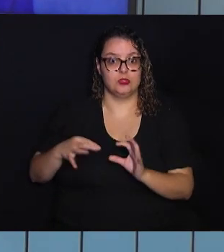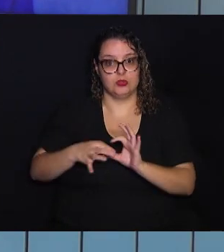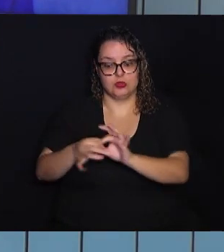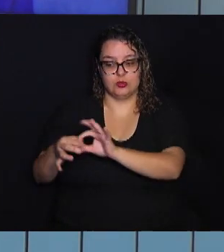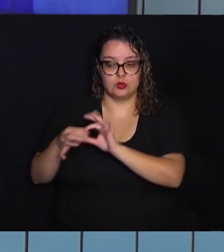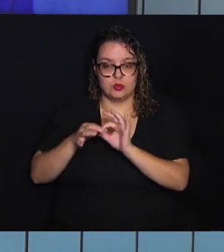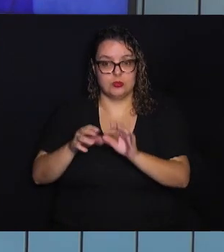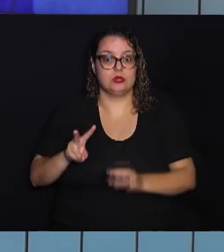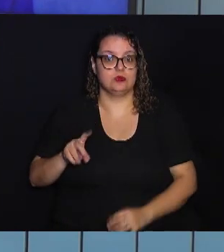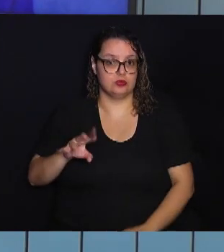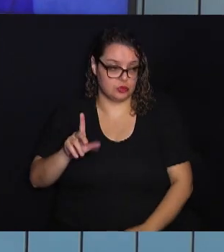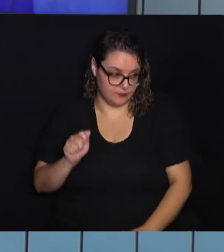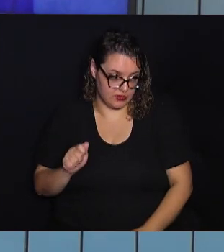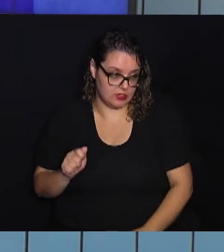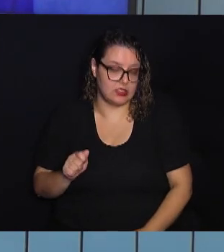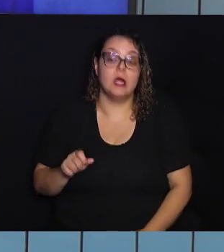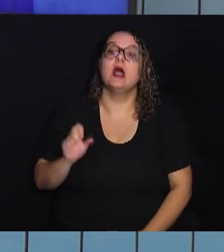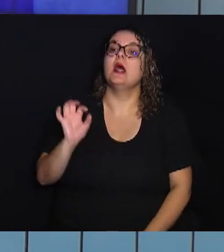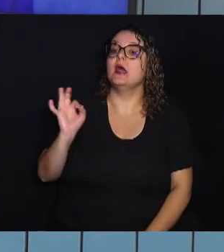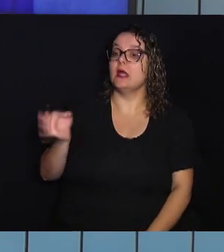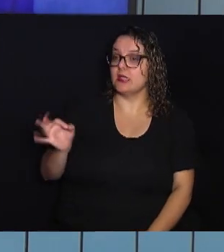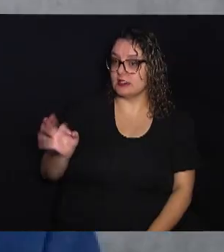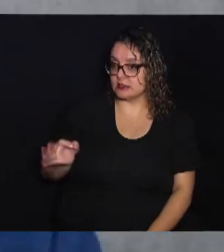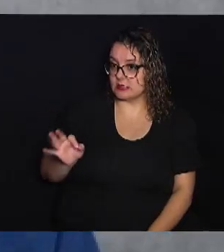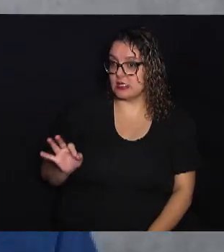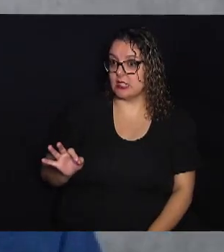de produção a partir do ciclo de vida, né?